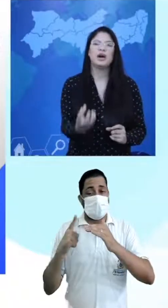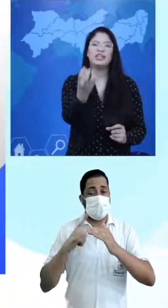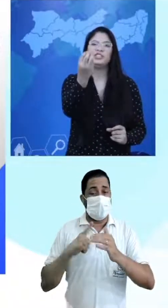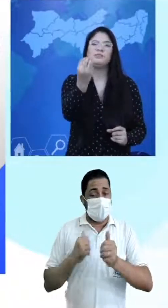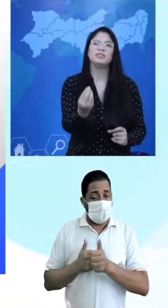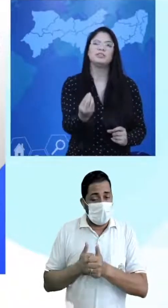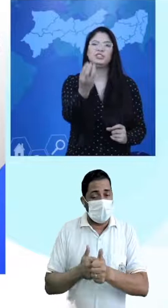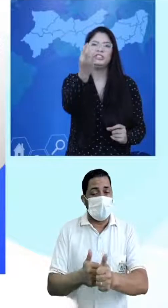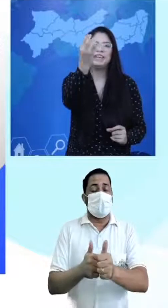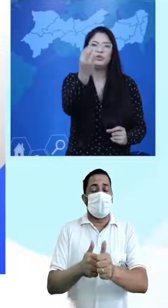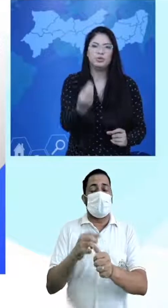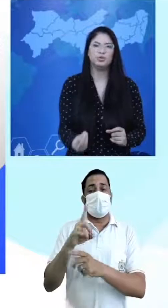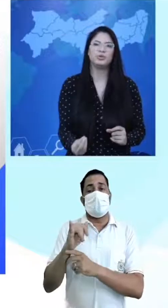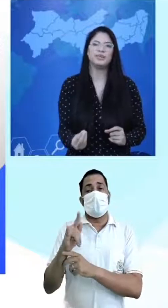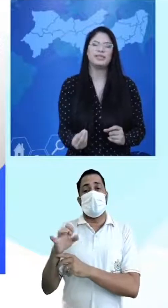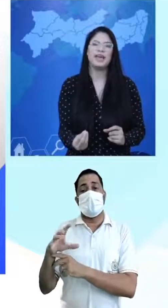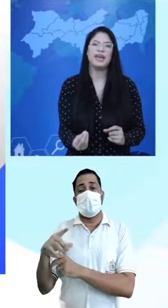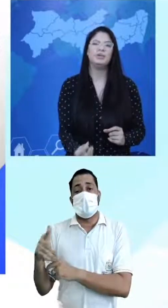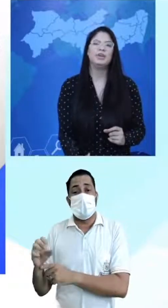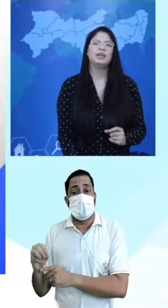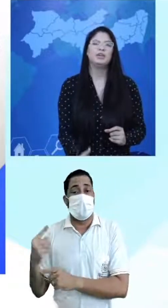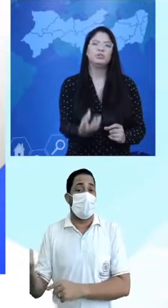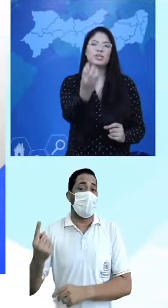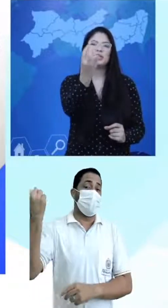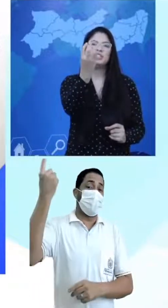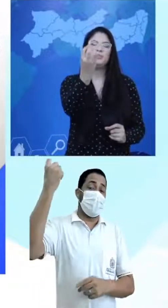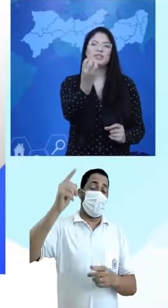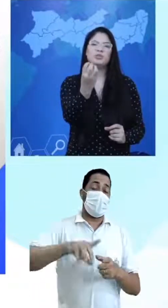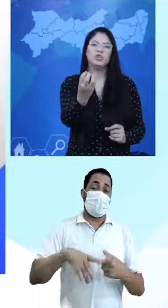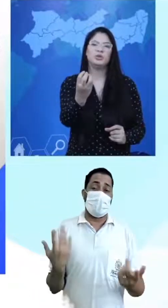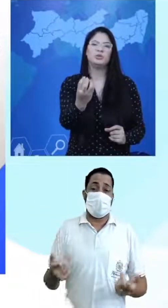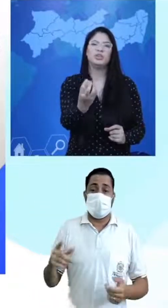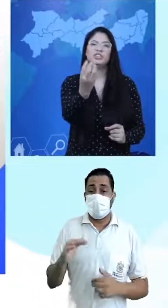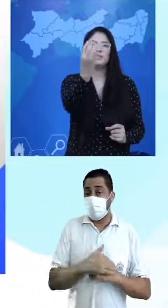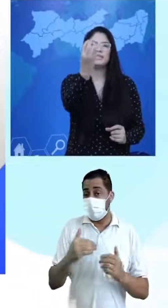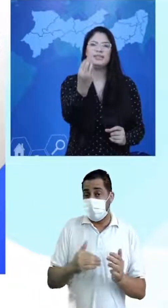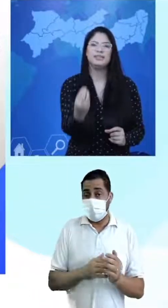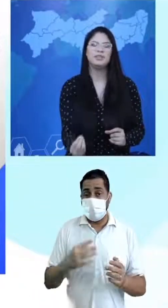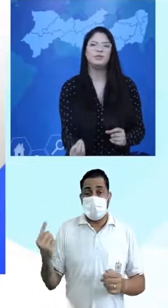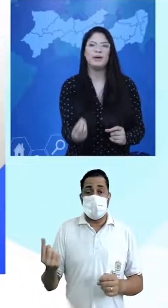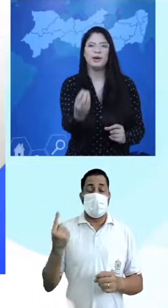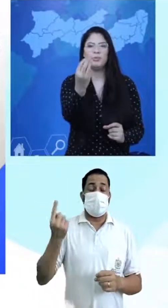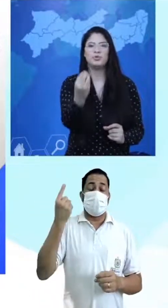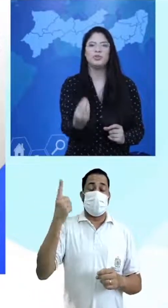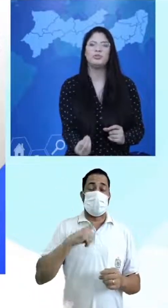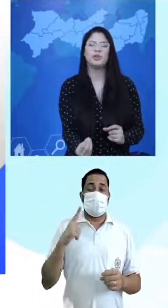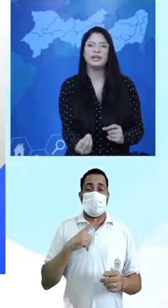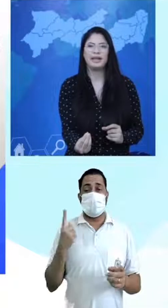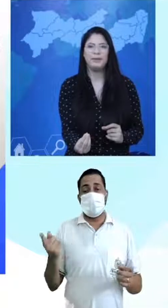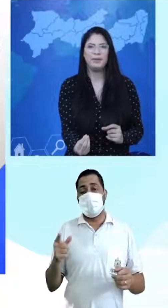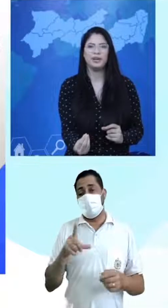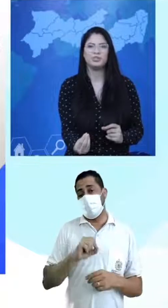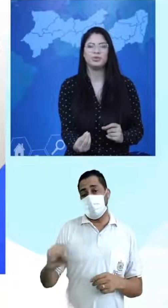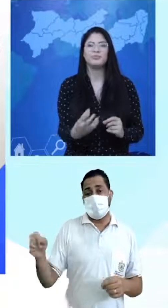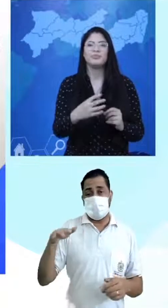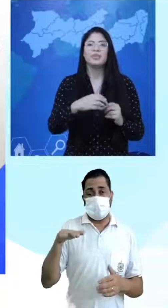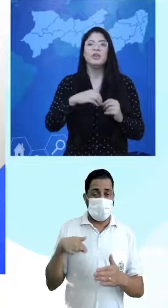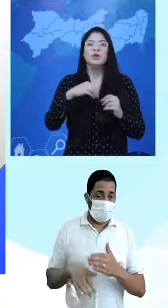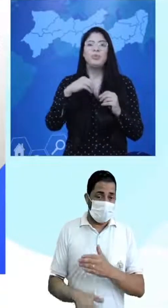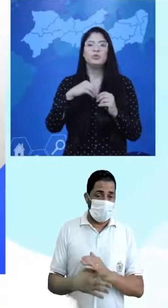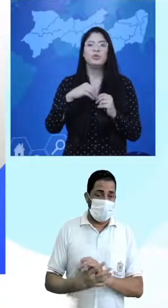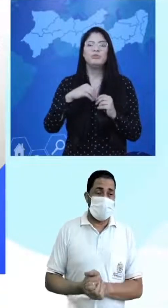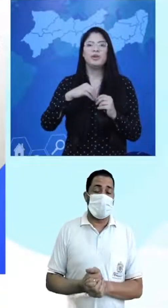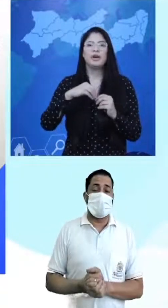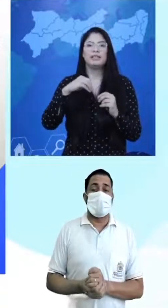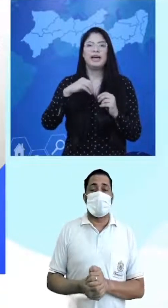levando as dimensões de altura, certo? Então, todas as dimensões de altura estão incidindo para o ponto de fuga que está abaixo. O